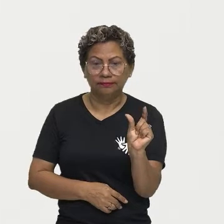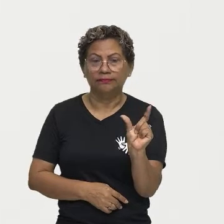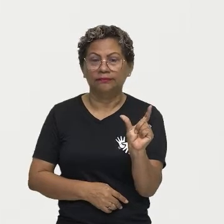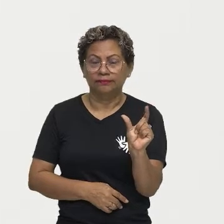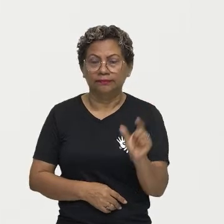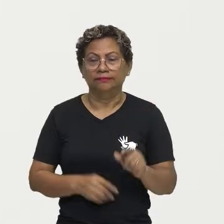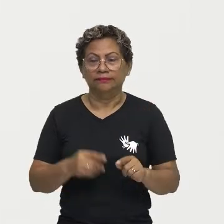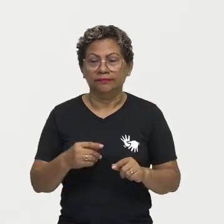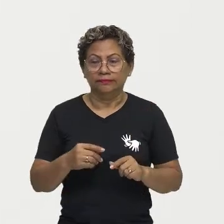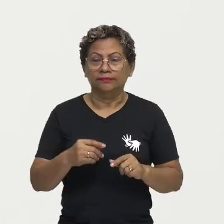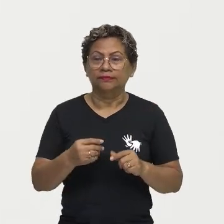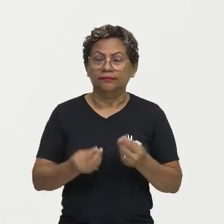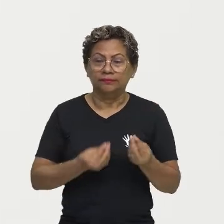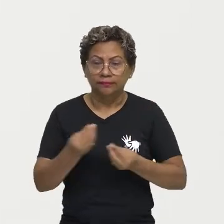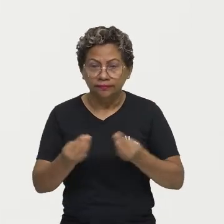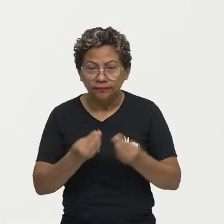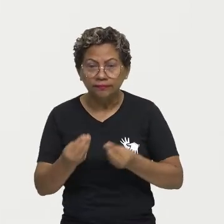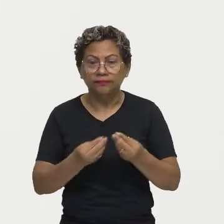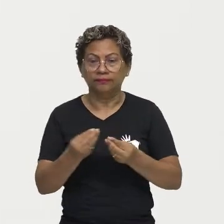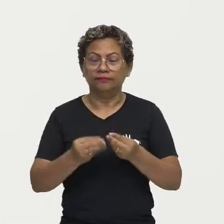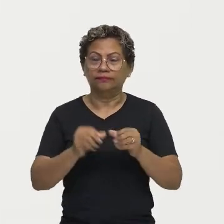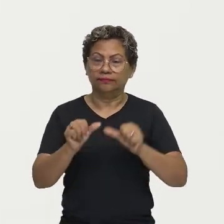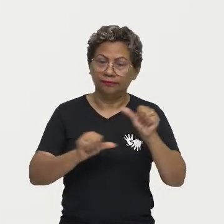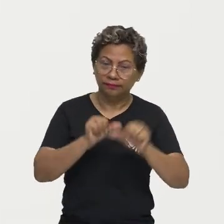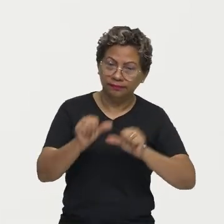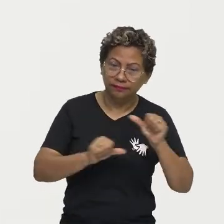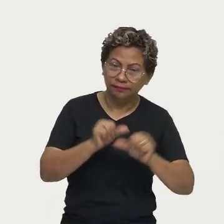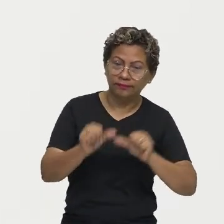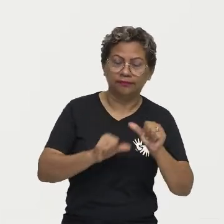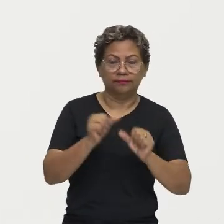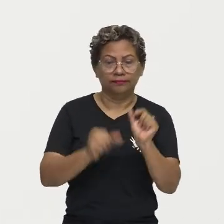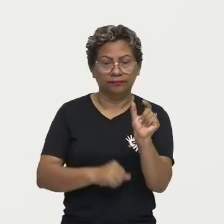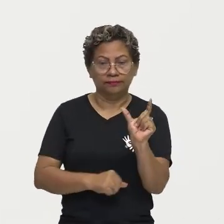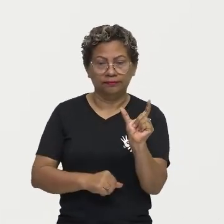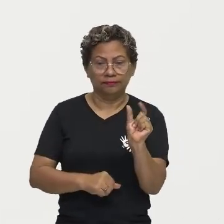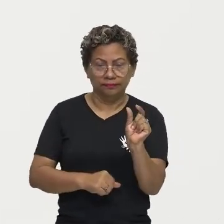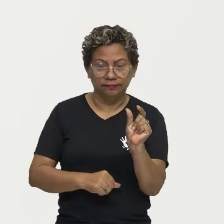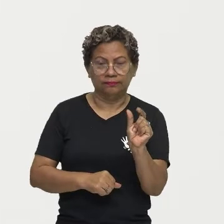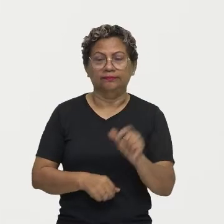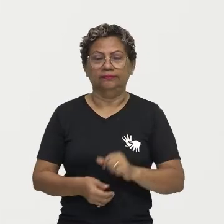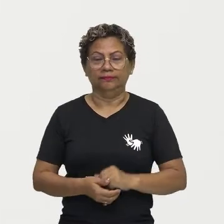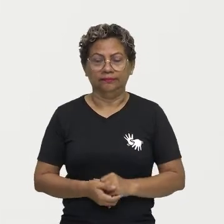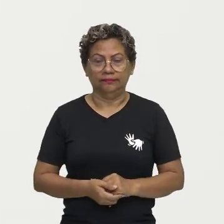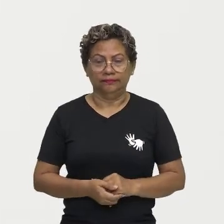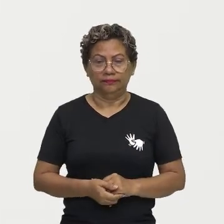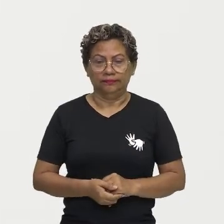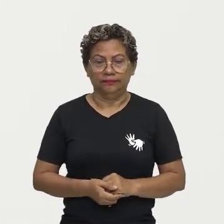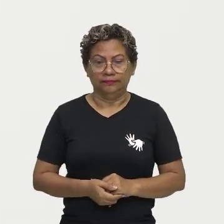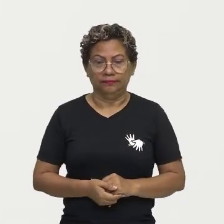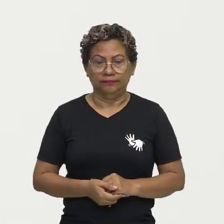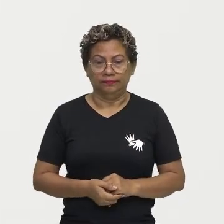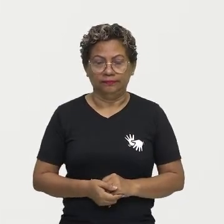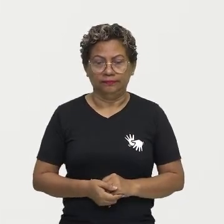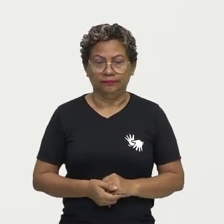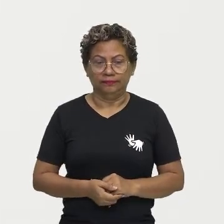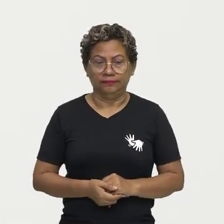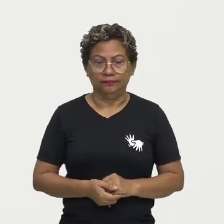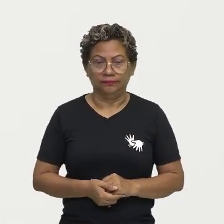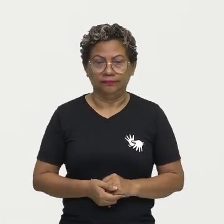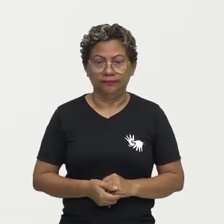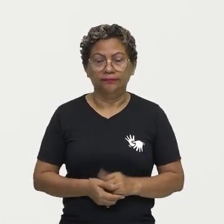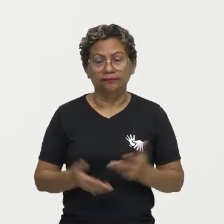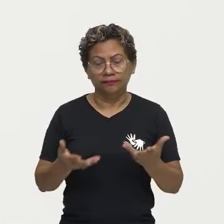a deformação lá do corpo elástico, né? Quanto ela foi comprimida ou quanto ela foi esticada.